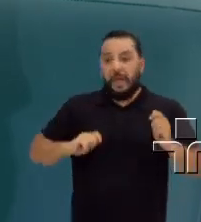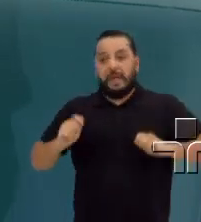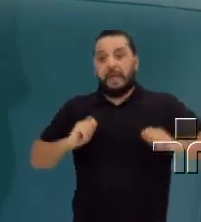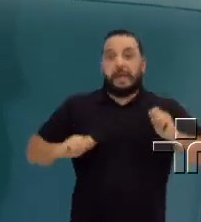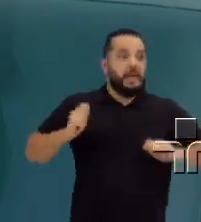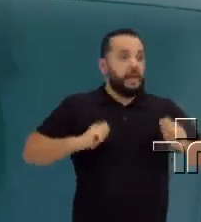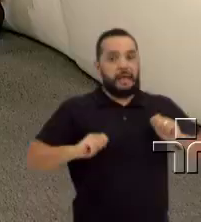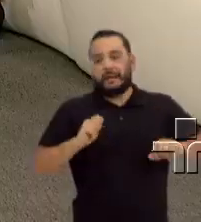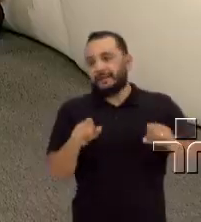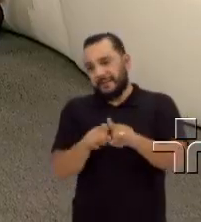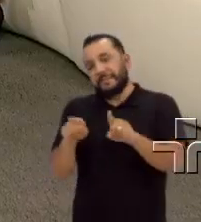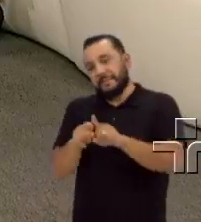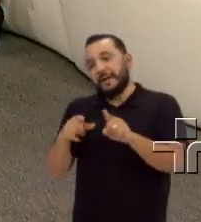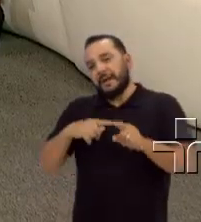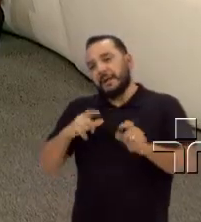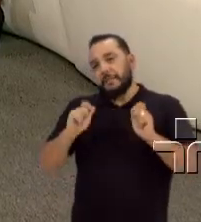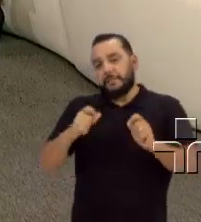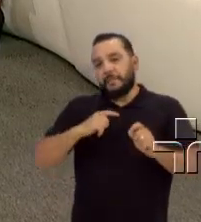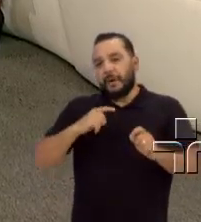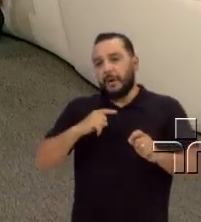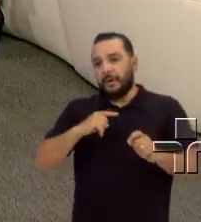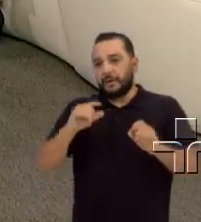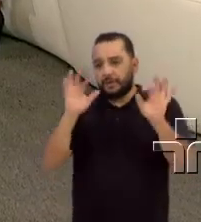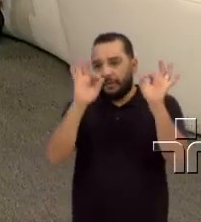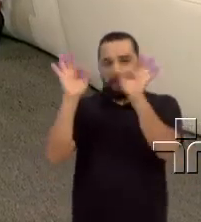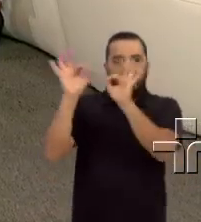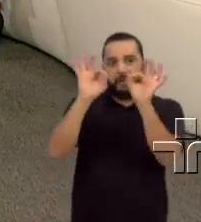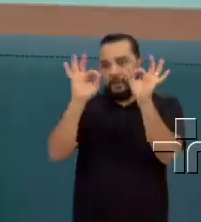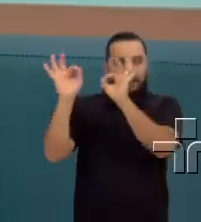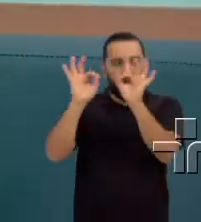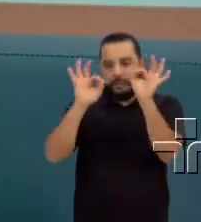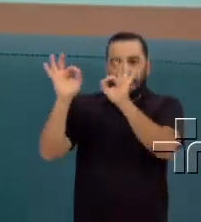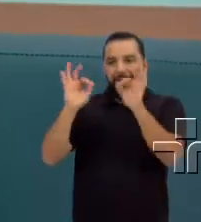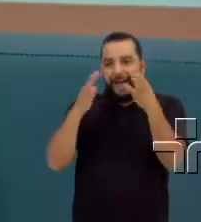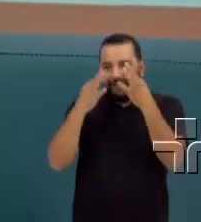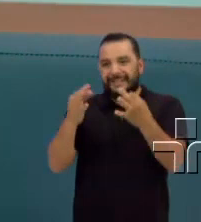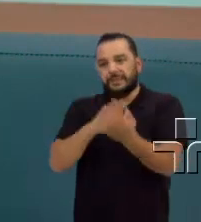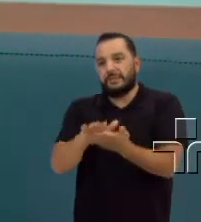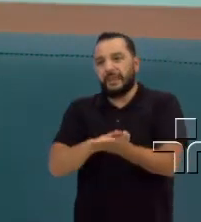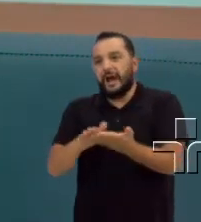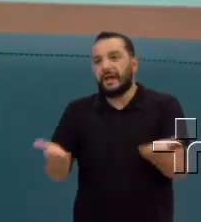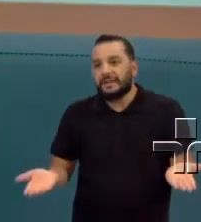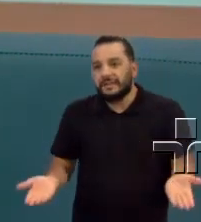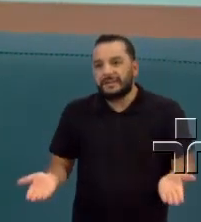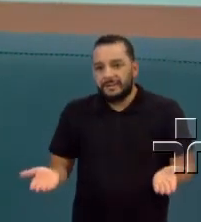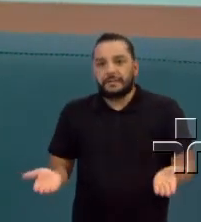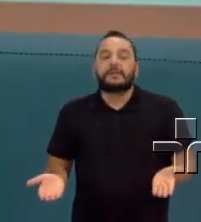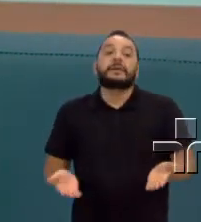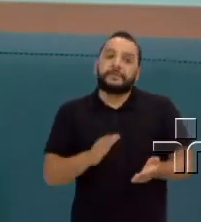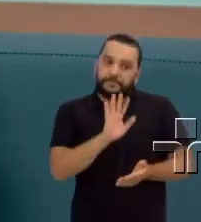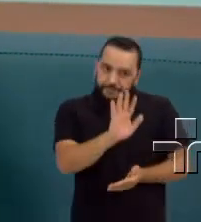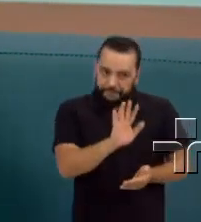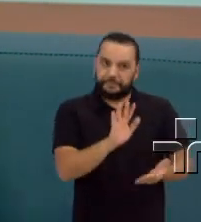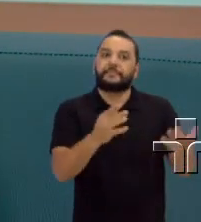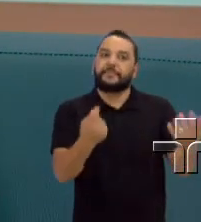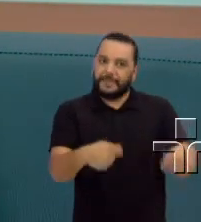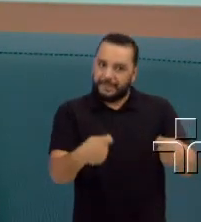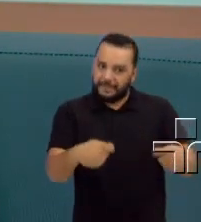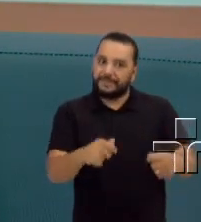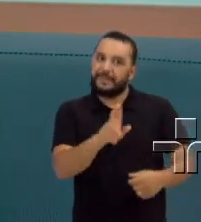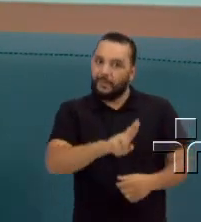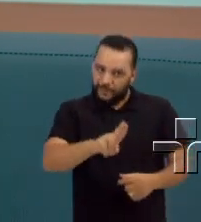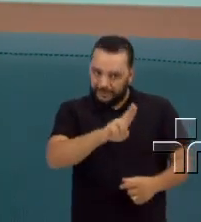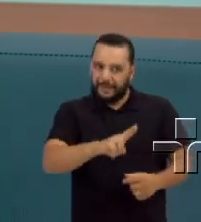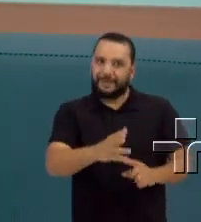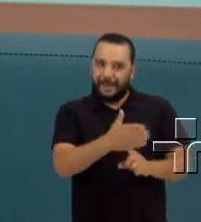hiperatividade. Eu penso assim, não dá para não fazer o uso da tecnologia, né, porque aí eu acho que também dá o